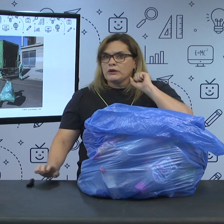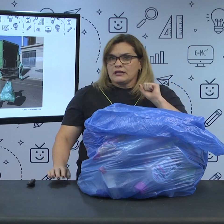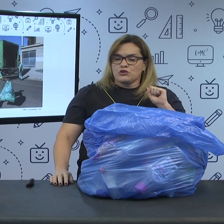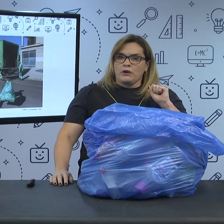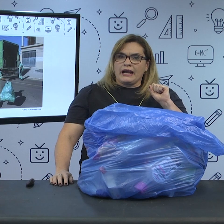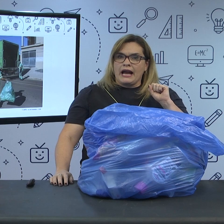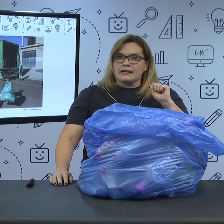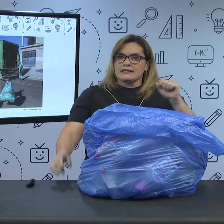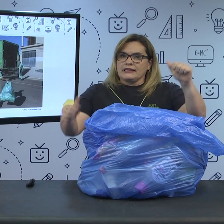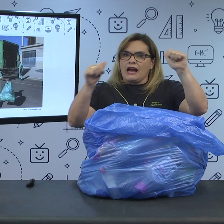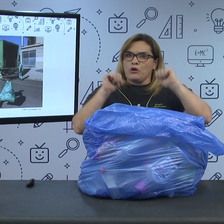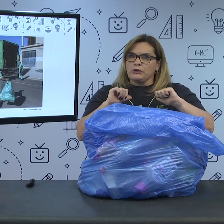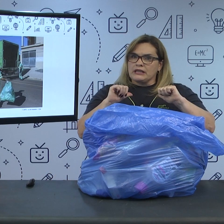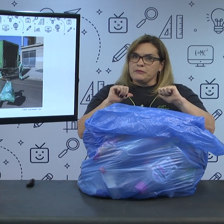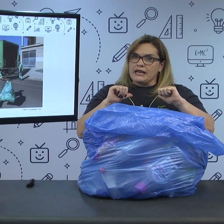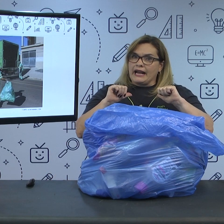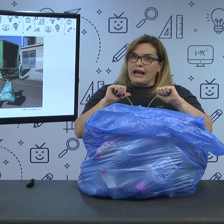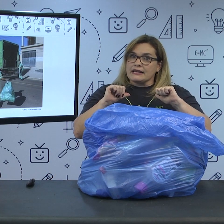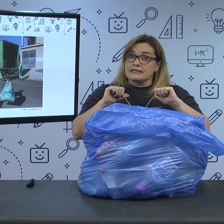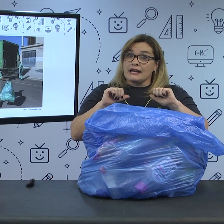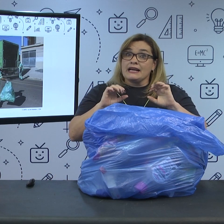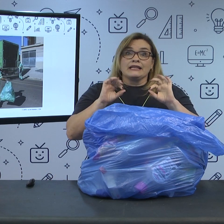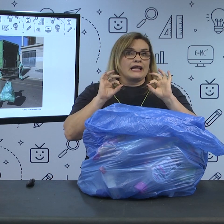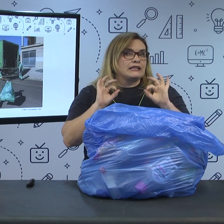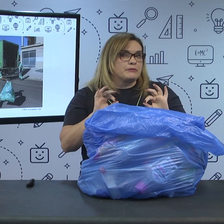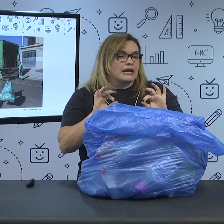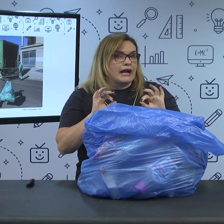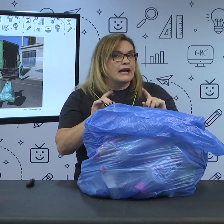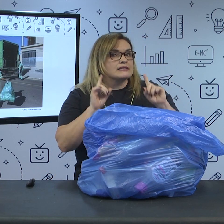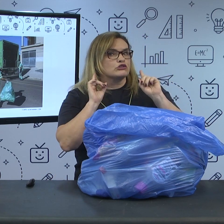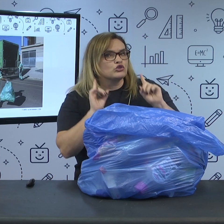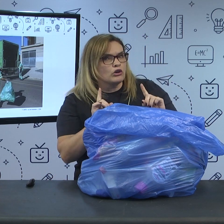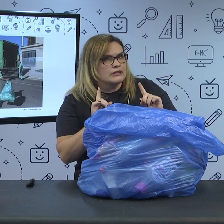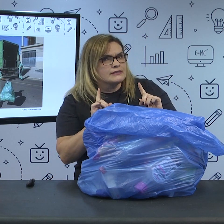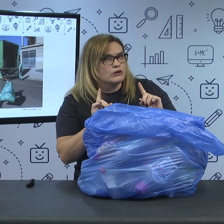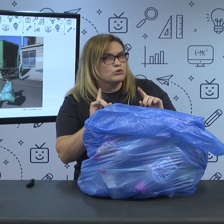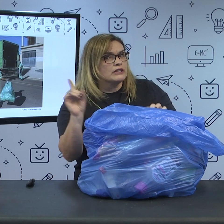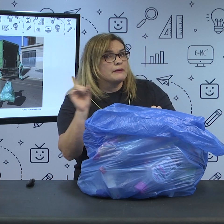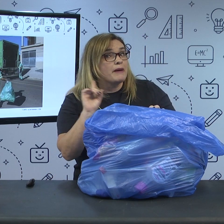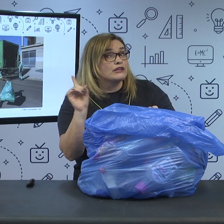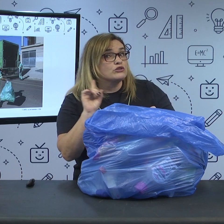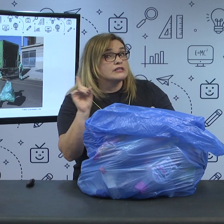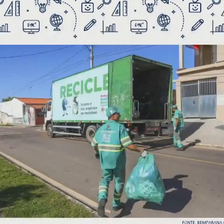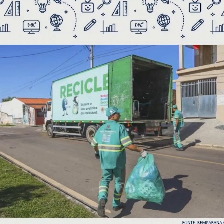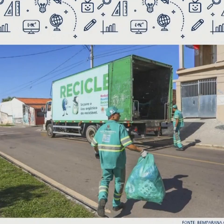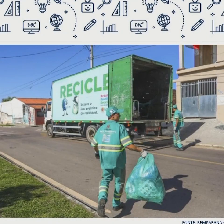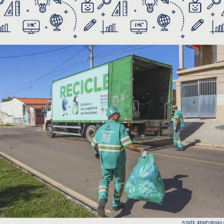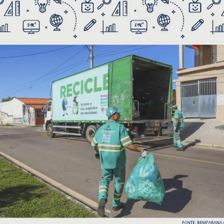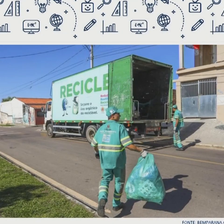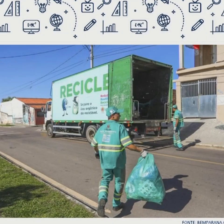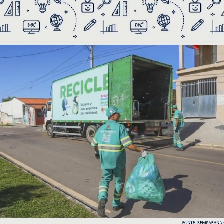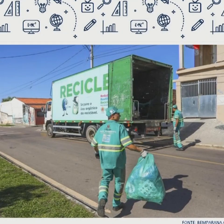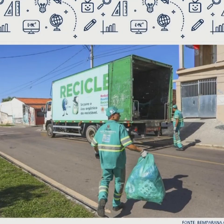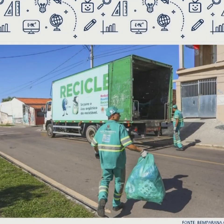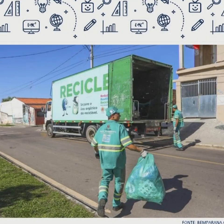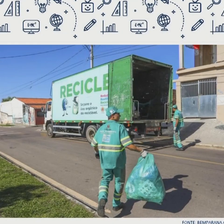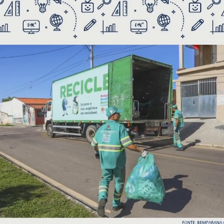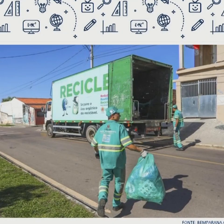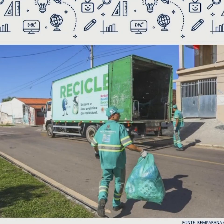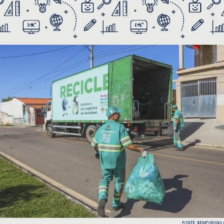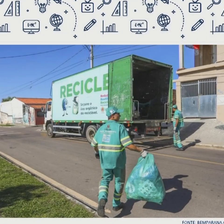na rua da sua casa, na rua da minha casa. Lá na minha casa, toda segunda ele bate o sino. Blém, blém, blém, blém,